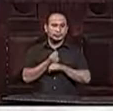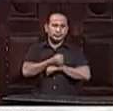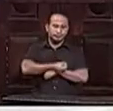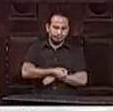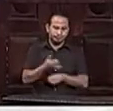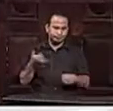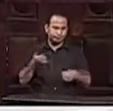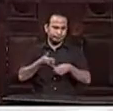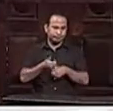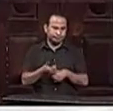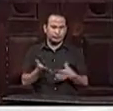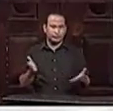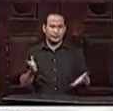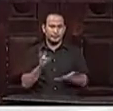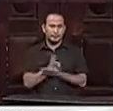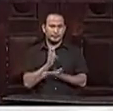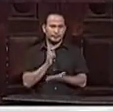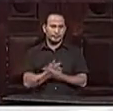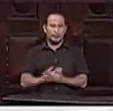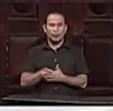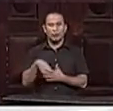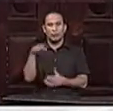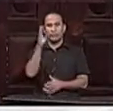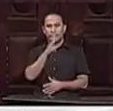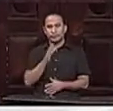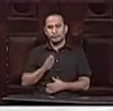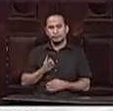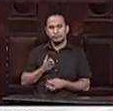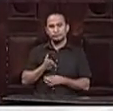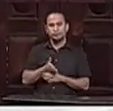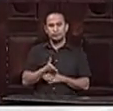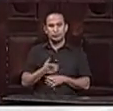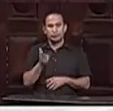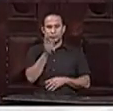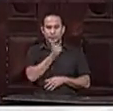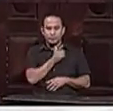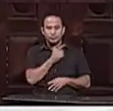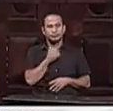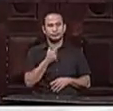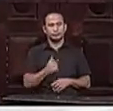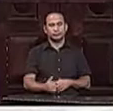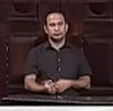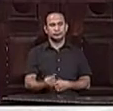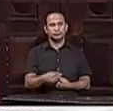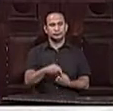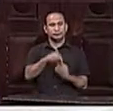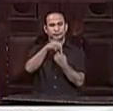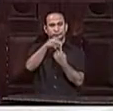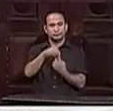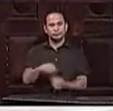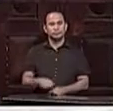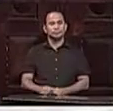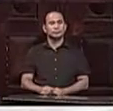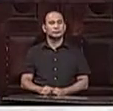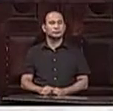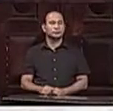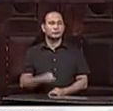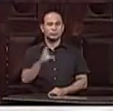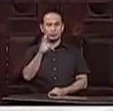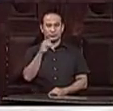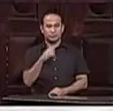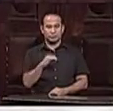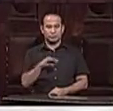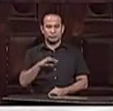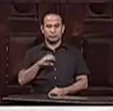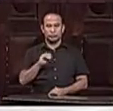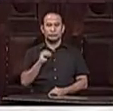assim, o Brasil avançou e conseguiu se destacar nesse sítio de exploração